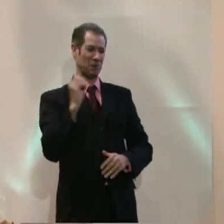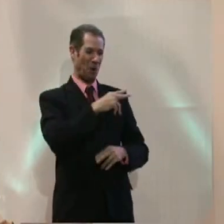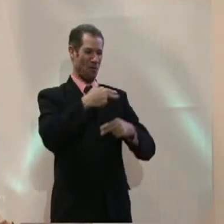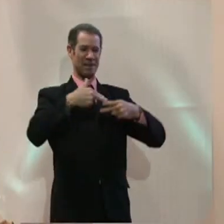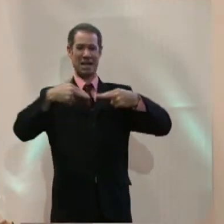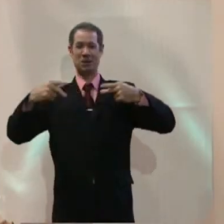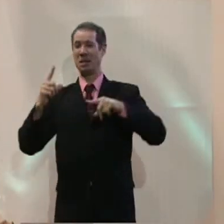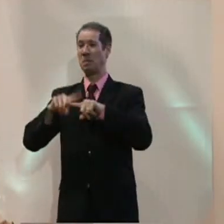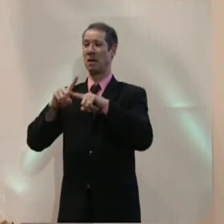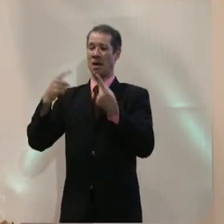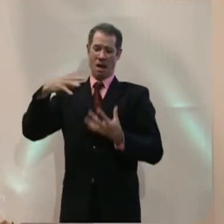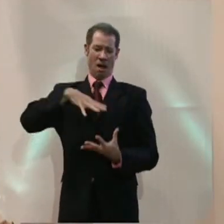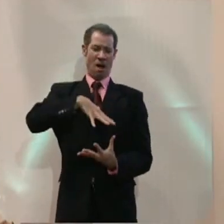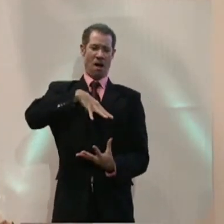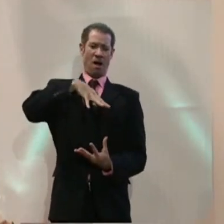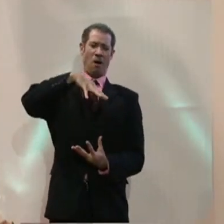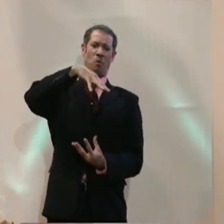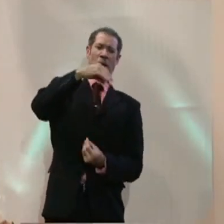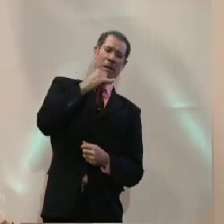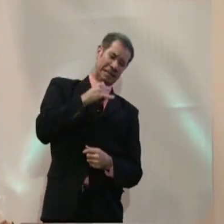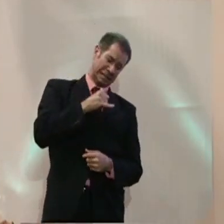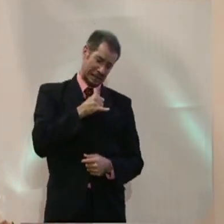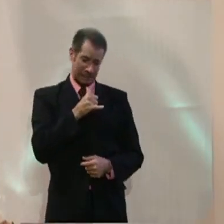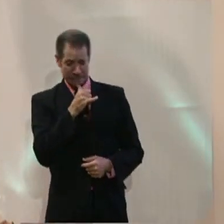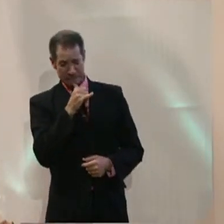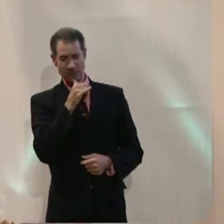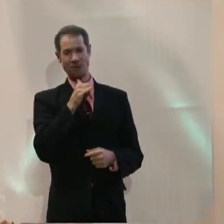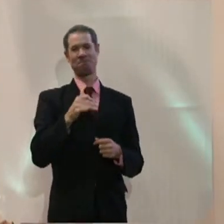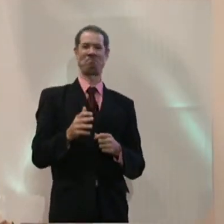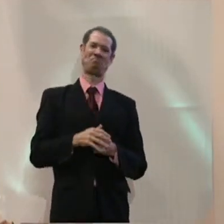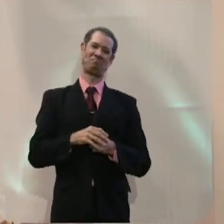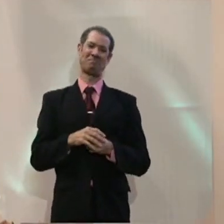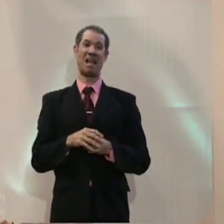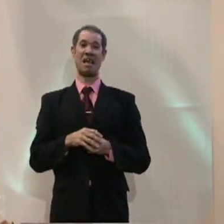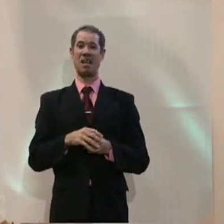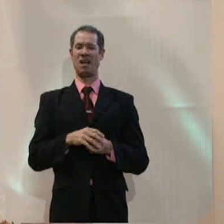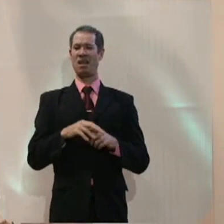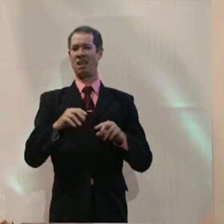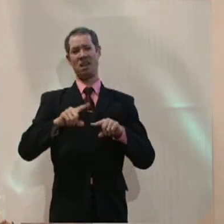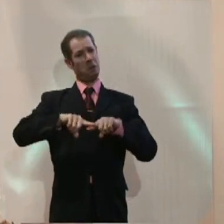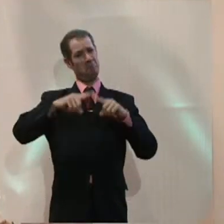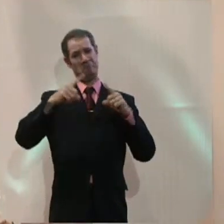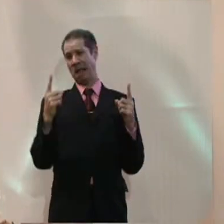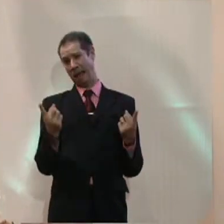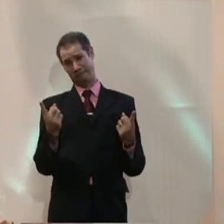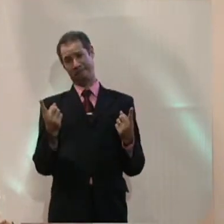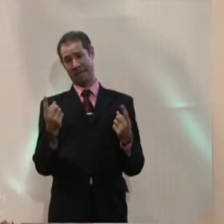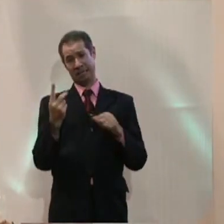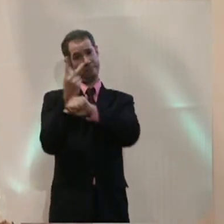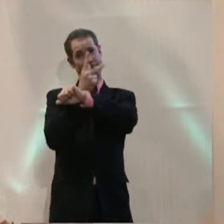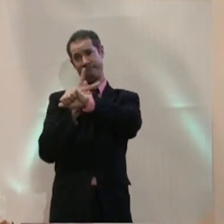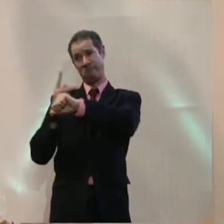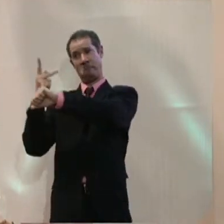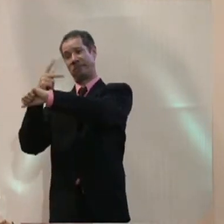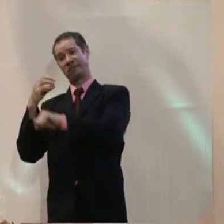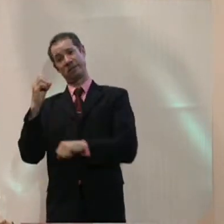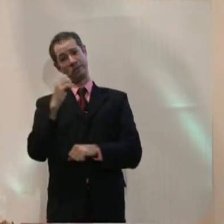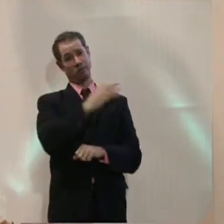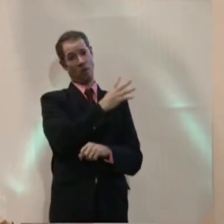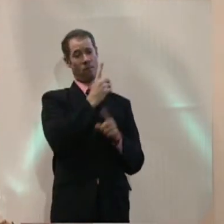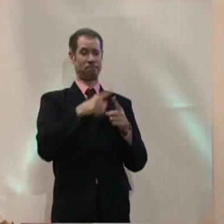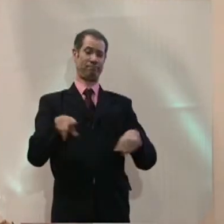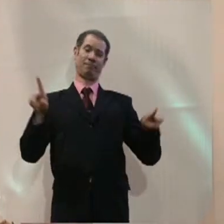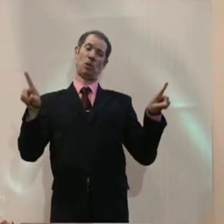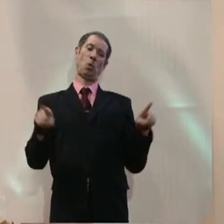porque minha alma está pesada. Mas essa não era apenas uma busca de uma nova